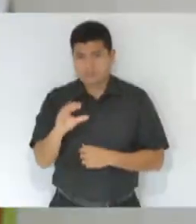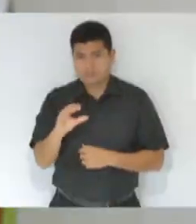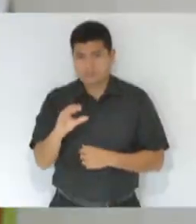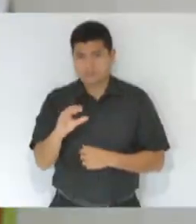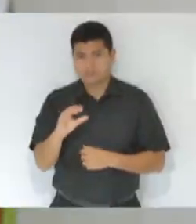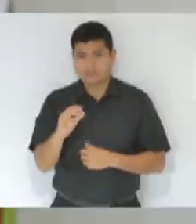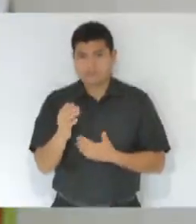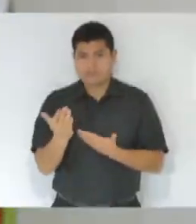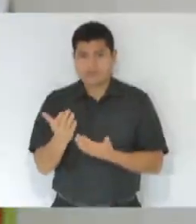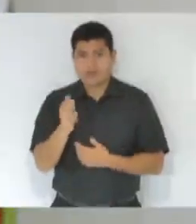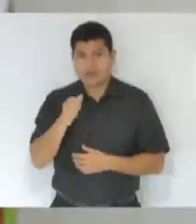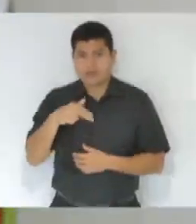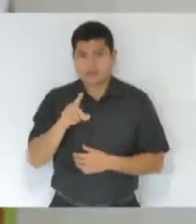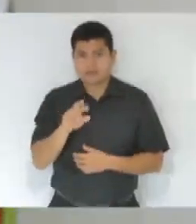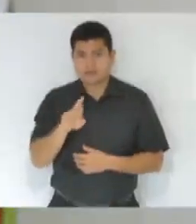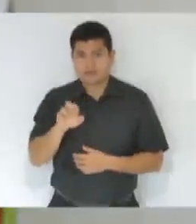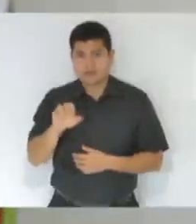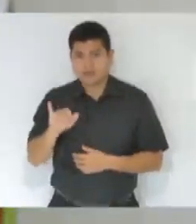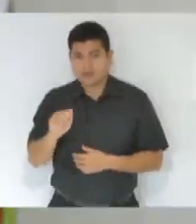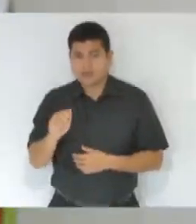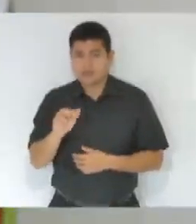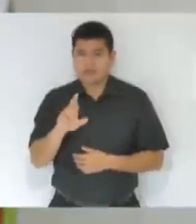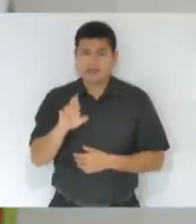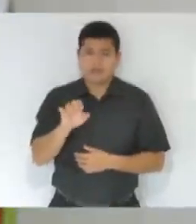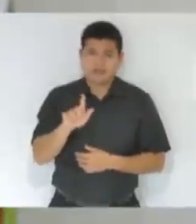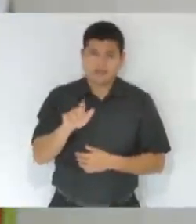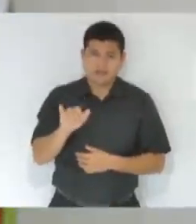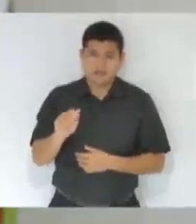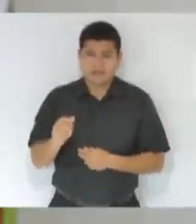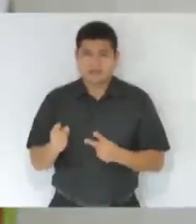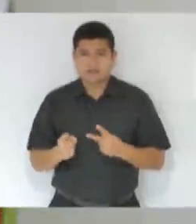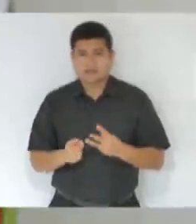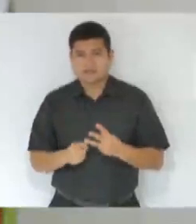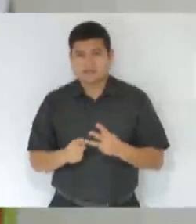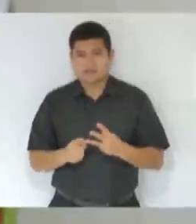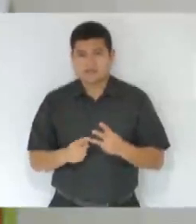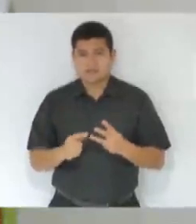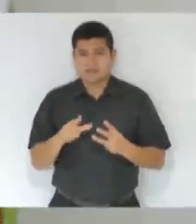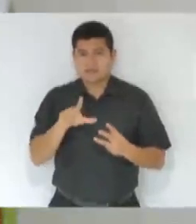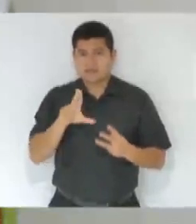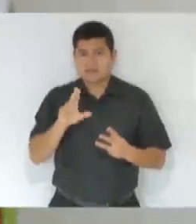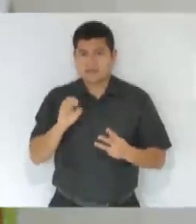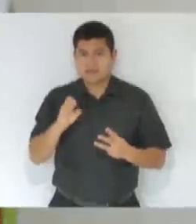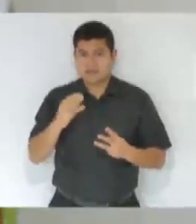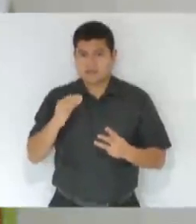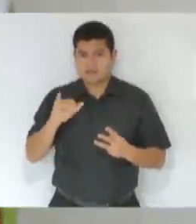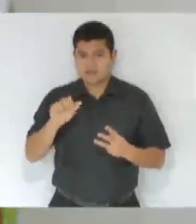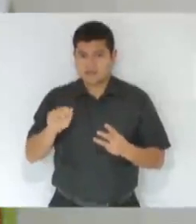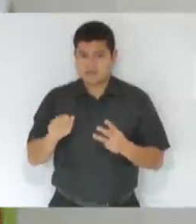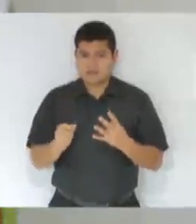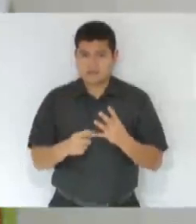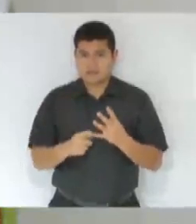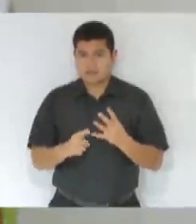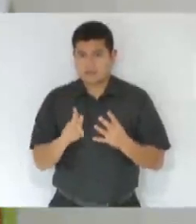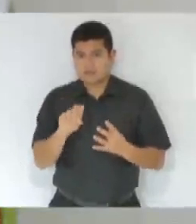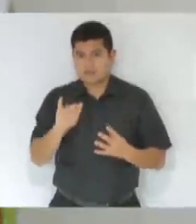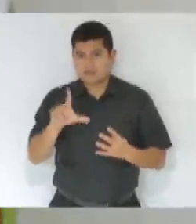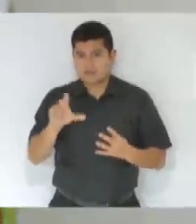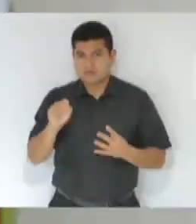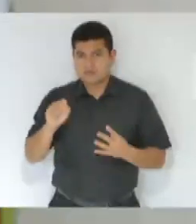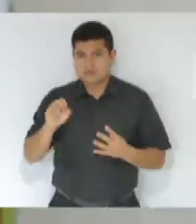Andréia Amorim, a Regina Mai, a Luessa Santos, o Gilson